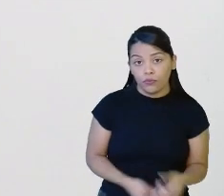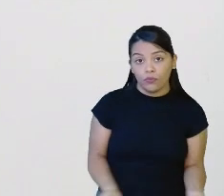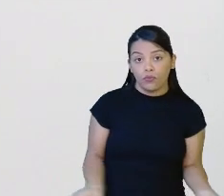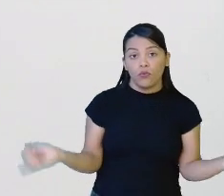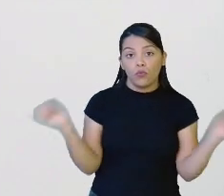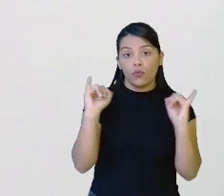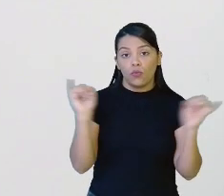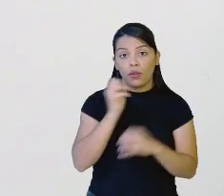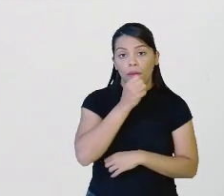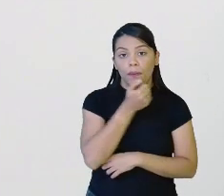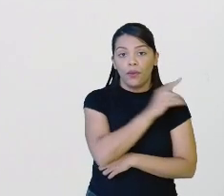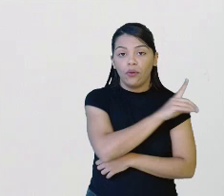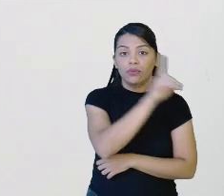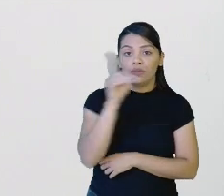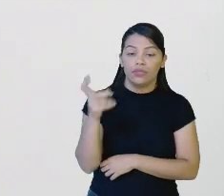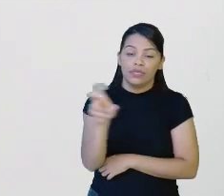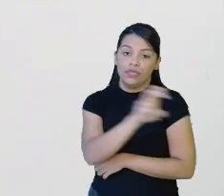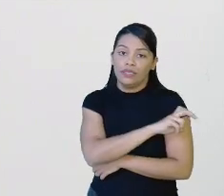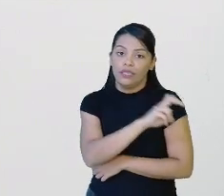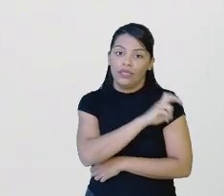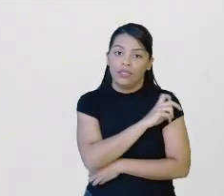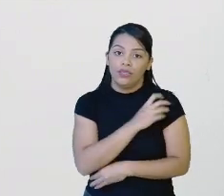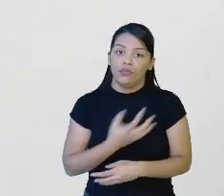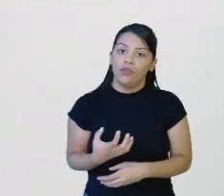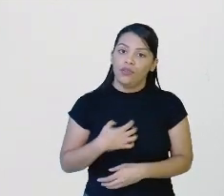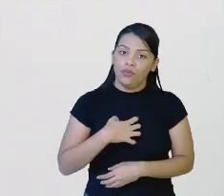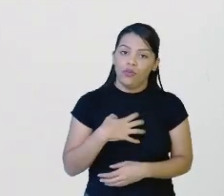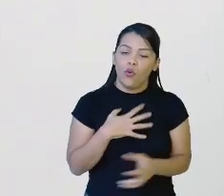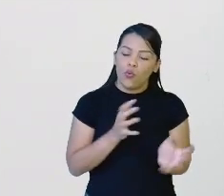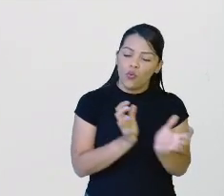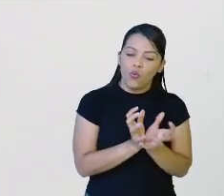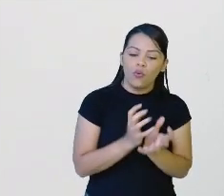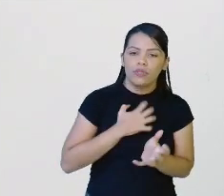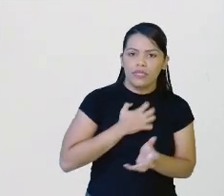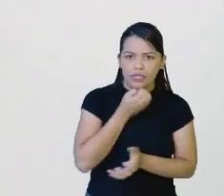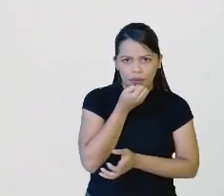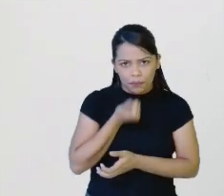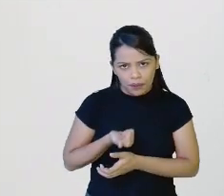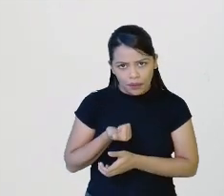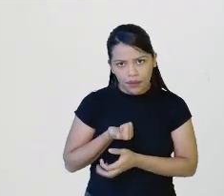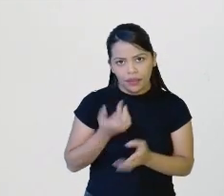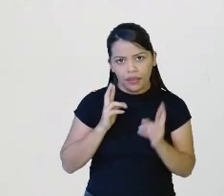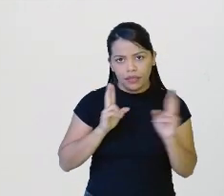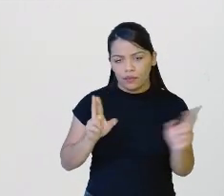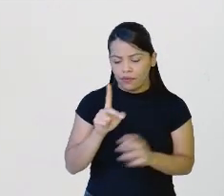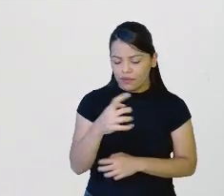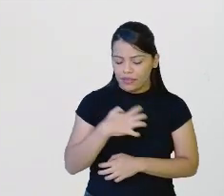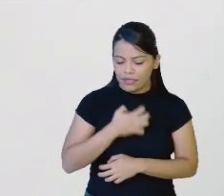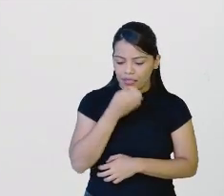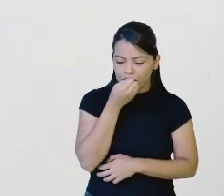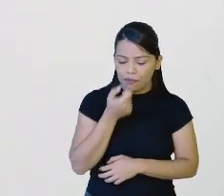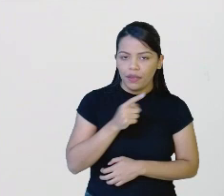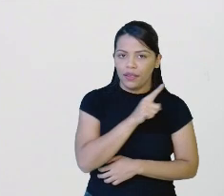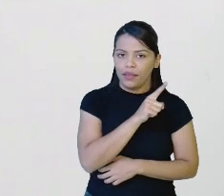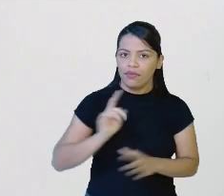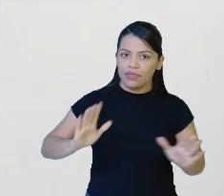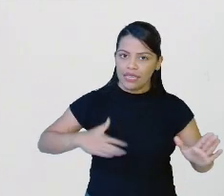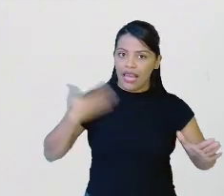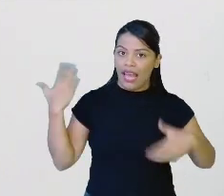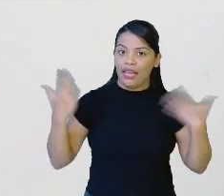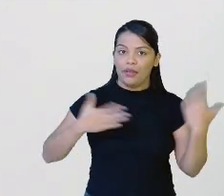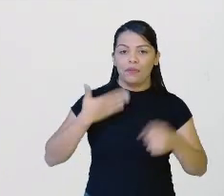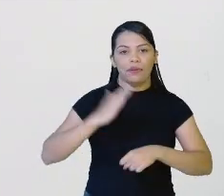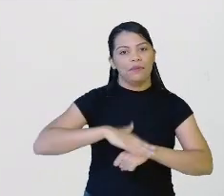Olá, bom dia, quinto ano. Como vocês estão? Espero que vocês estejam muito bem, que estejam animados para mais